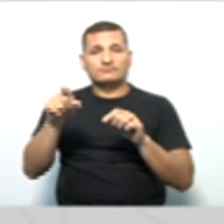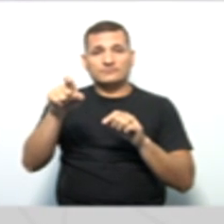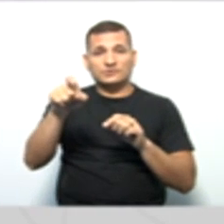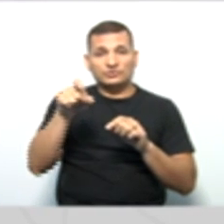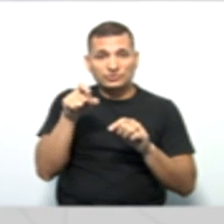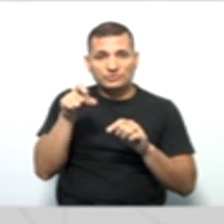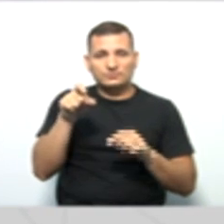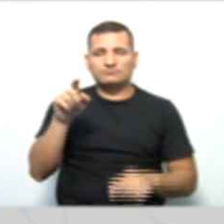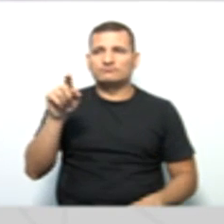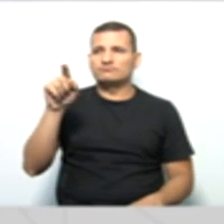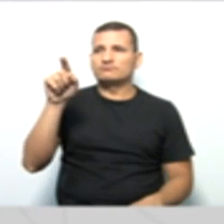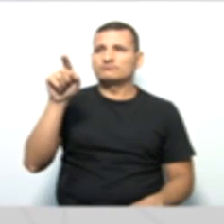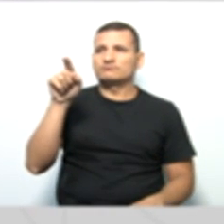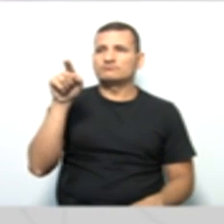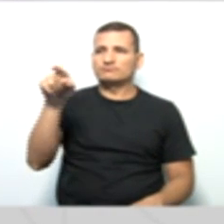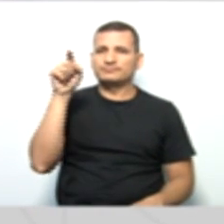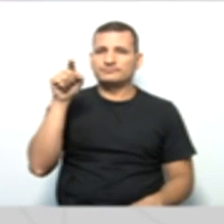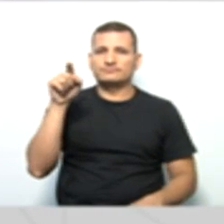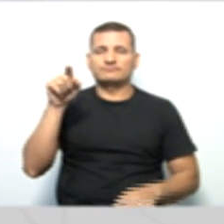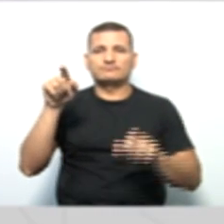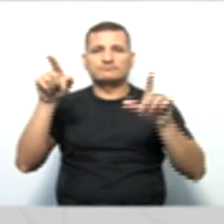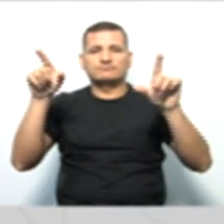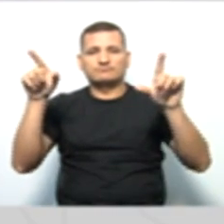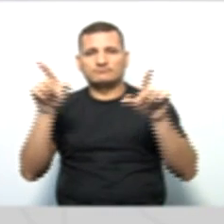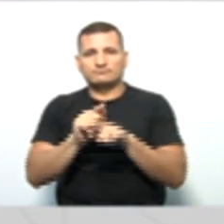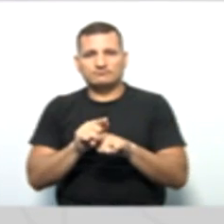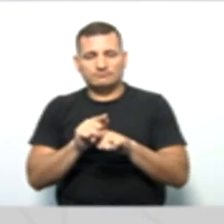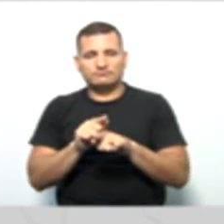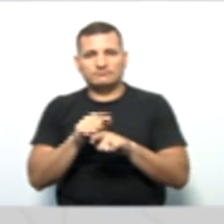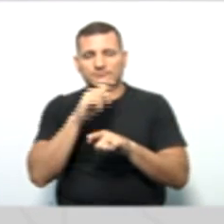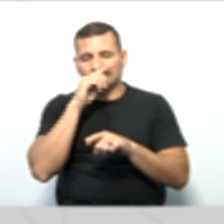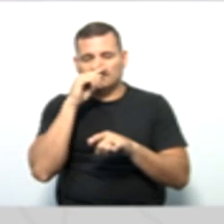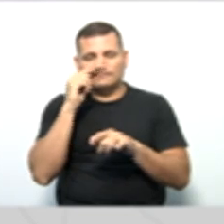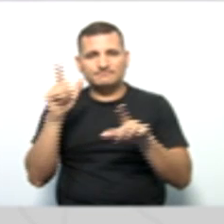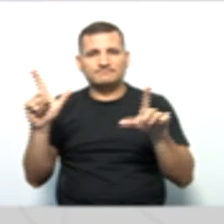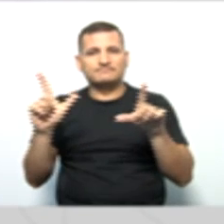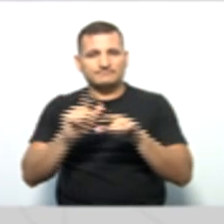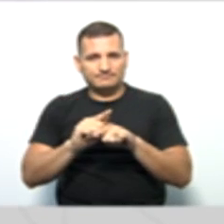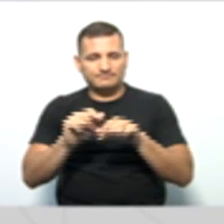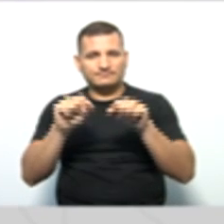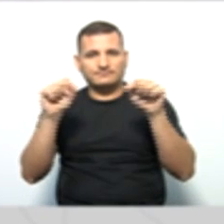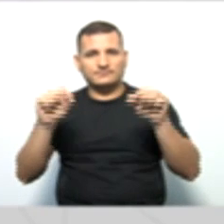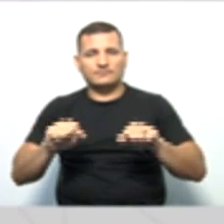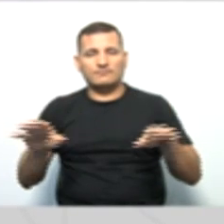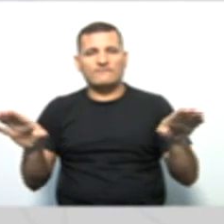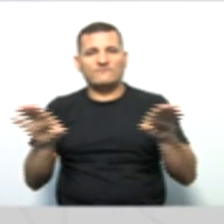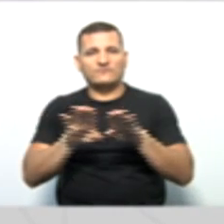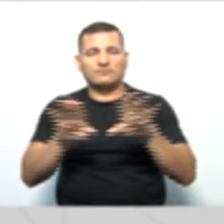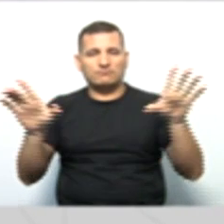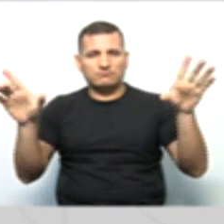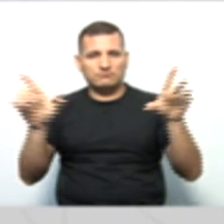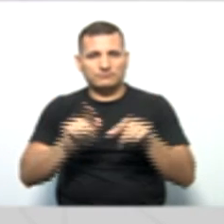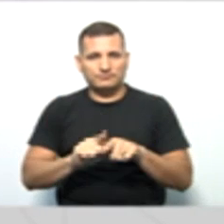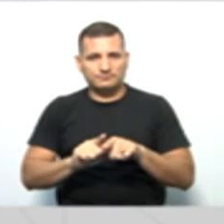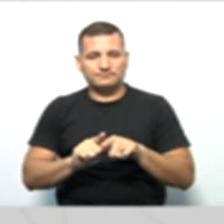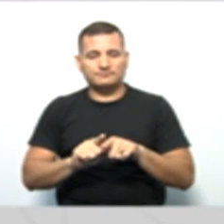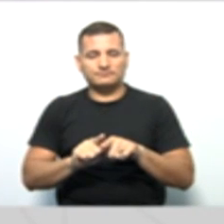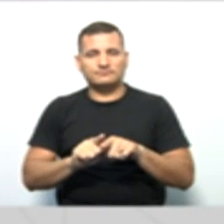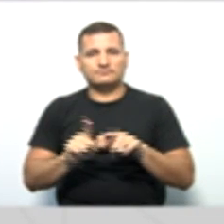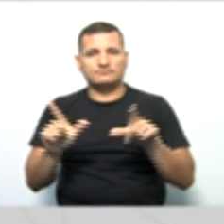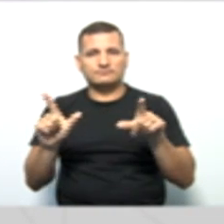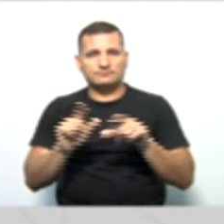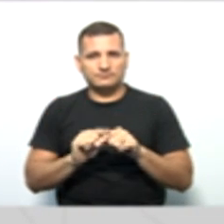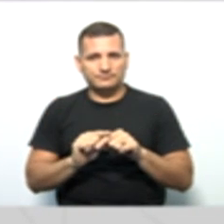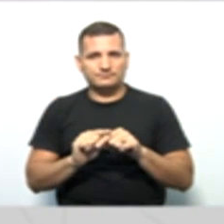né? Canto superior, xizinho ficou vermelho. Opa, aqui eu vou fechar o meu sistema, né? Aqui é onde eu vou fechar. Isso